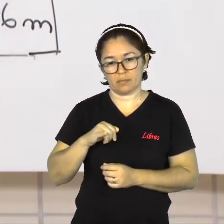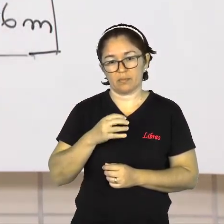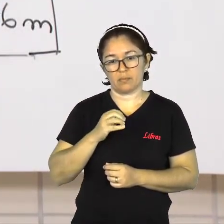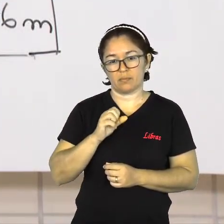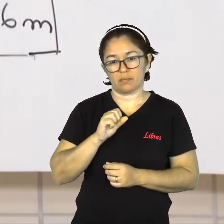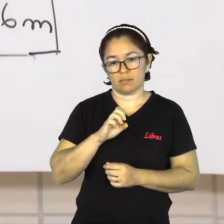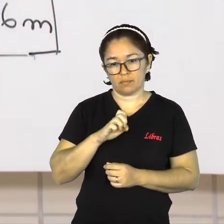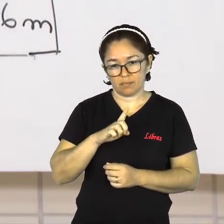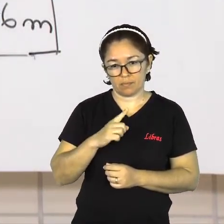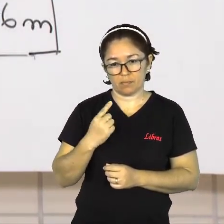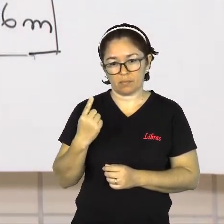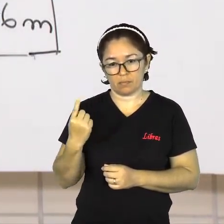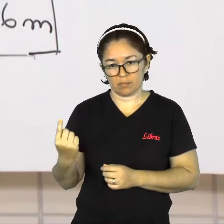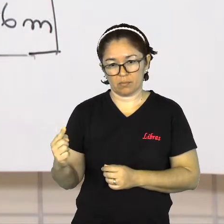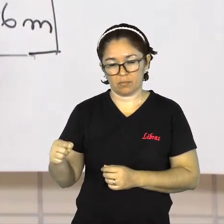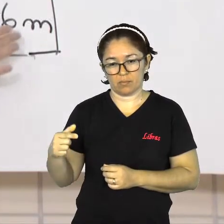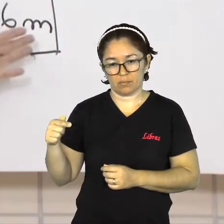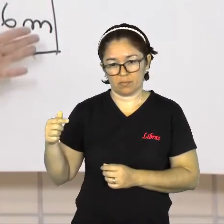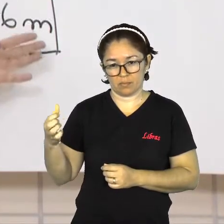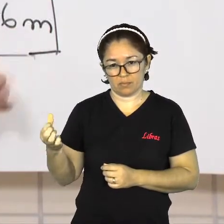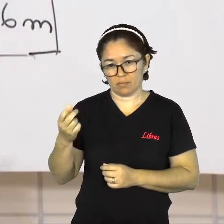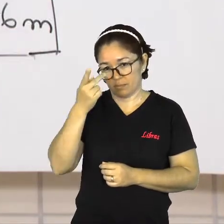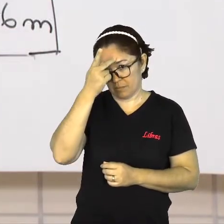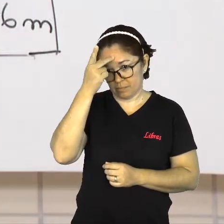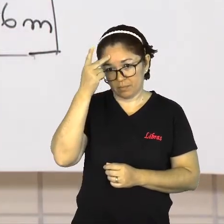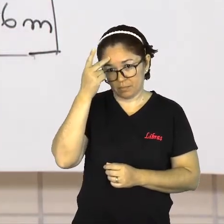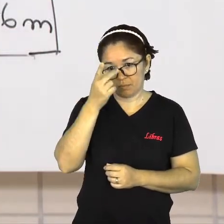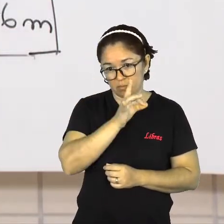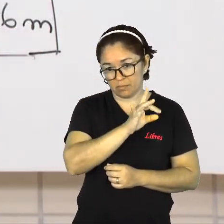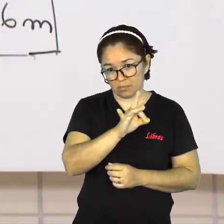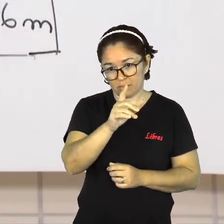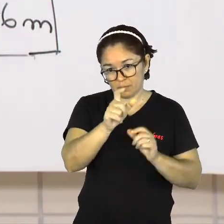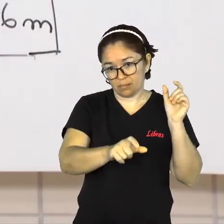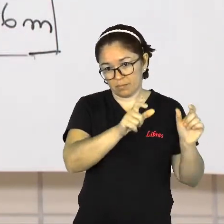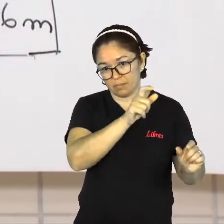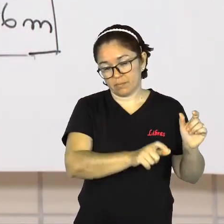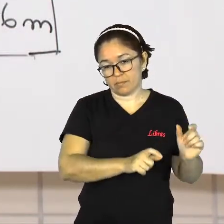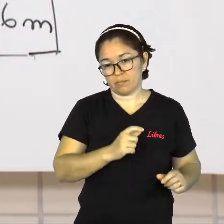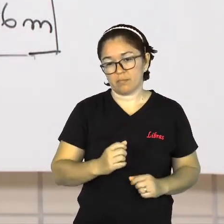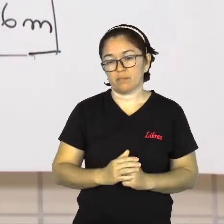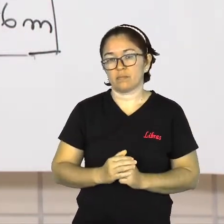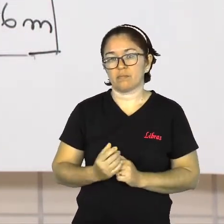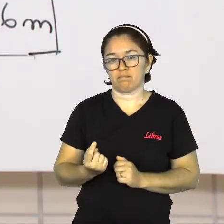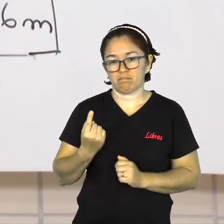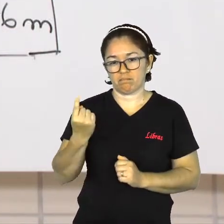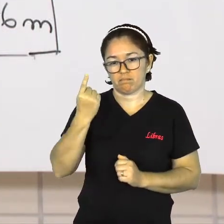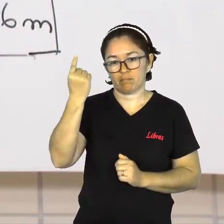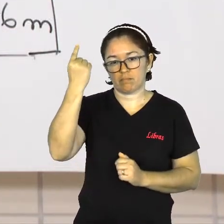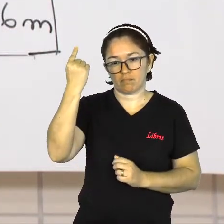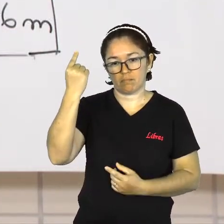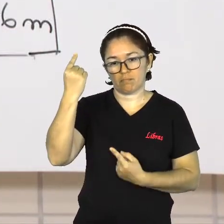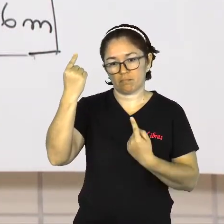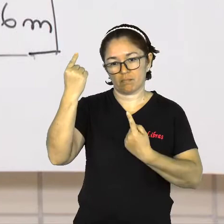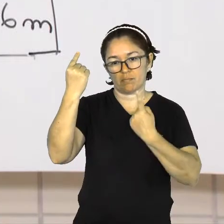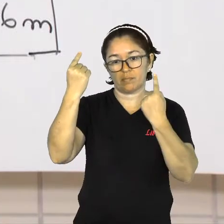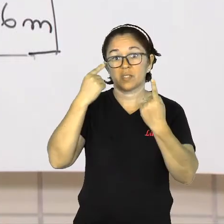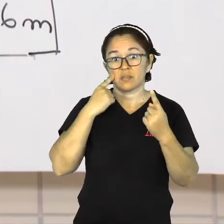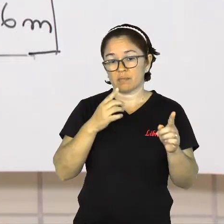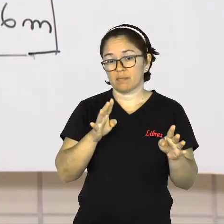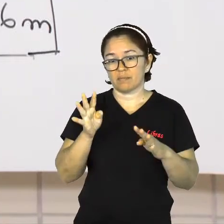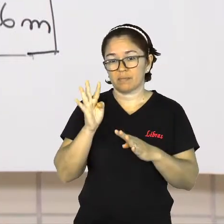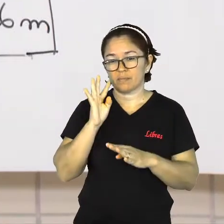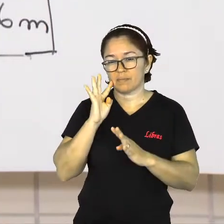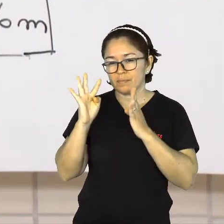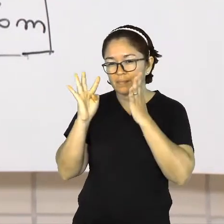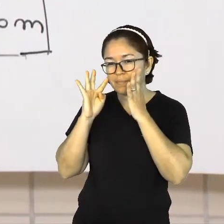1,87 e tem o José de 1,76. Olhando aqui, turminha, preste atenção. Quem que